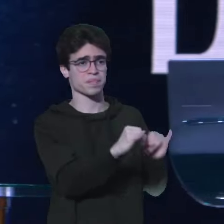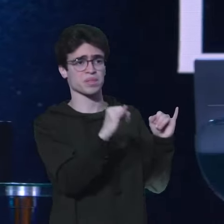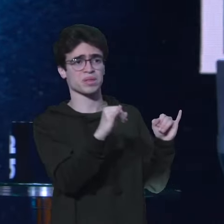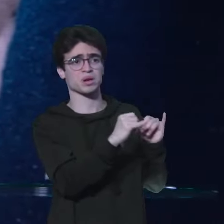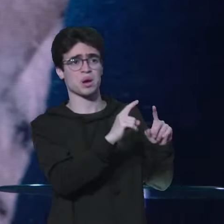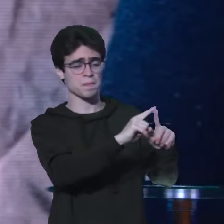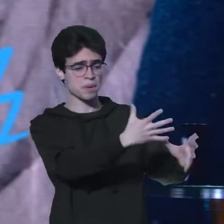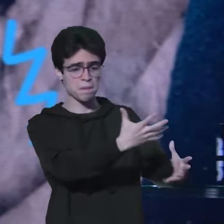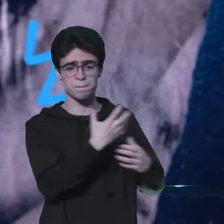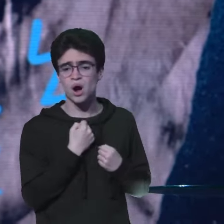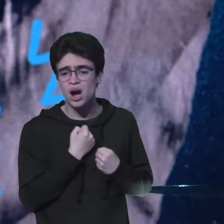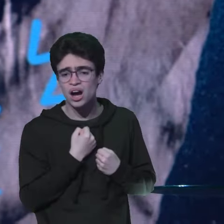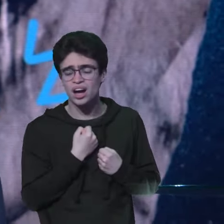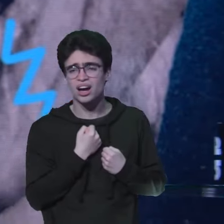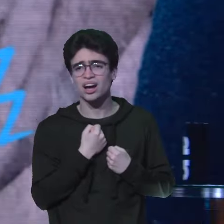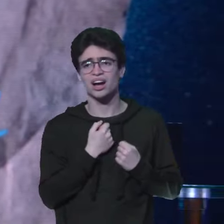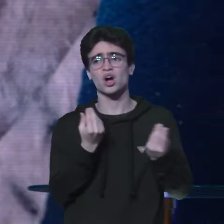o seu tempo com Deus.